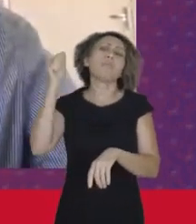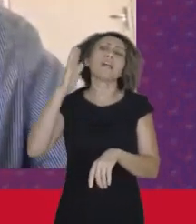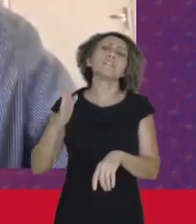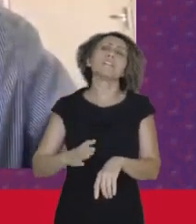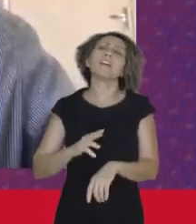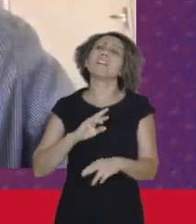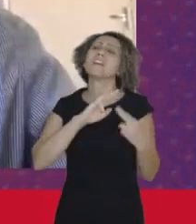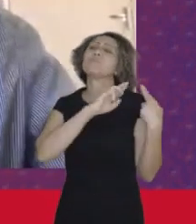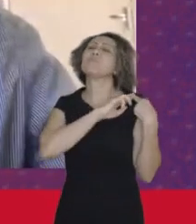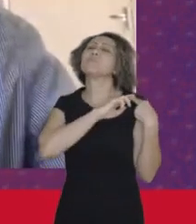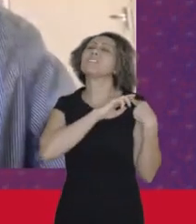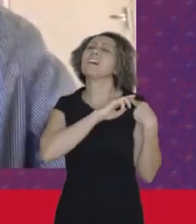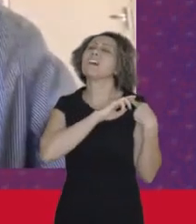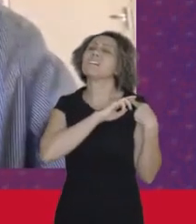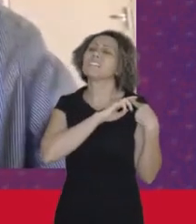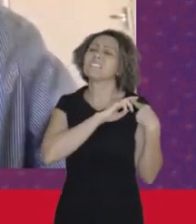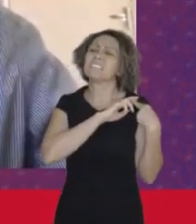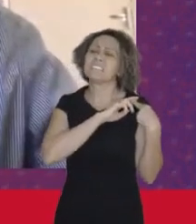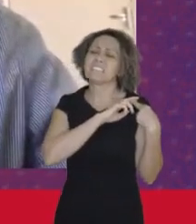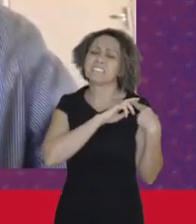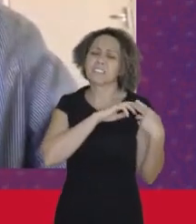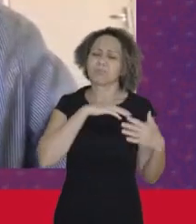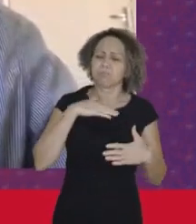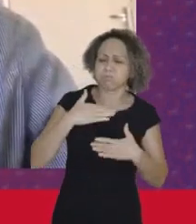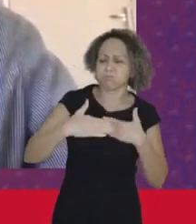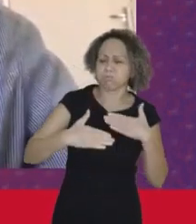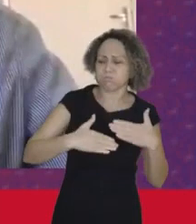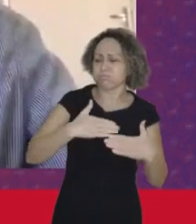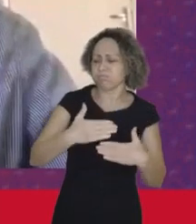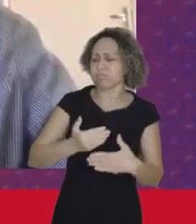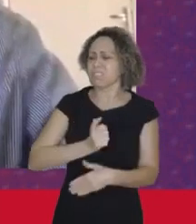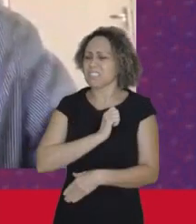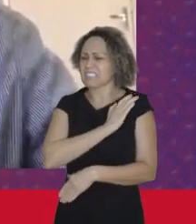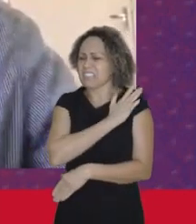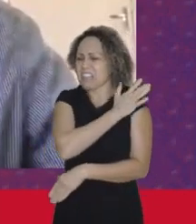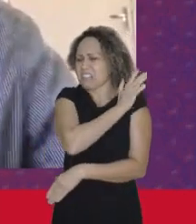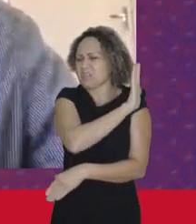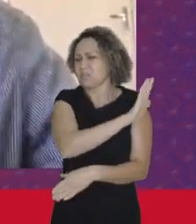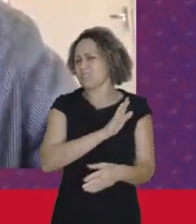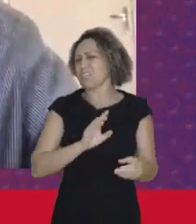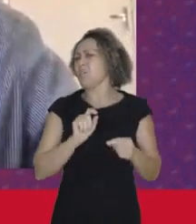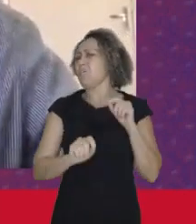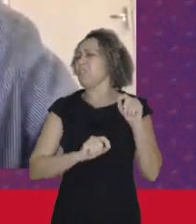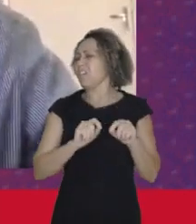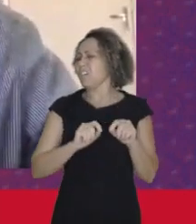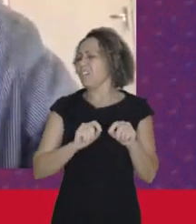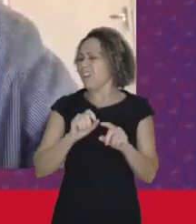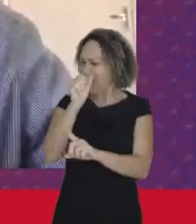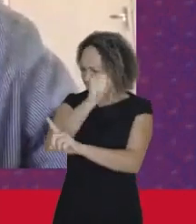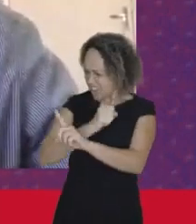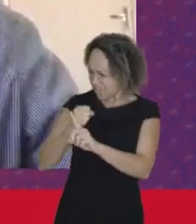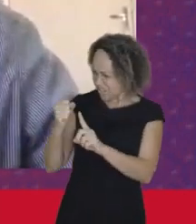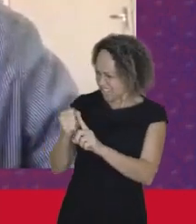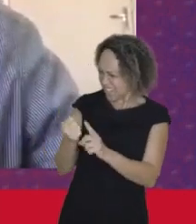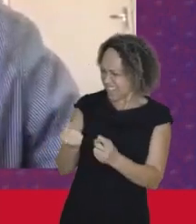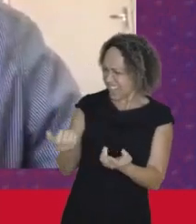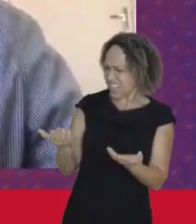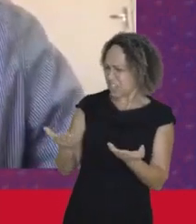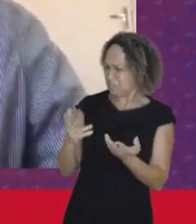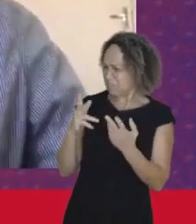círculo vicioso de exclusão? Será que a sociedade naturalizou essa situação de